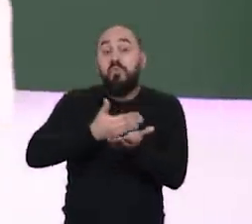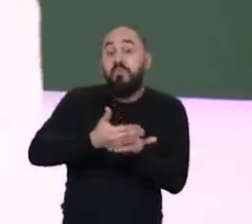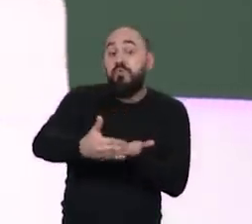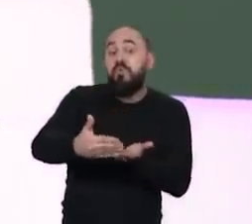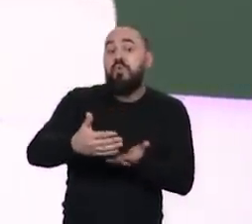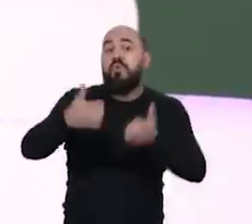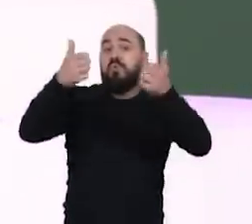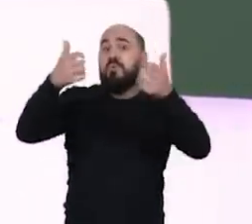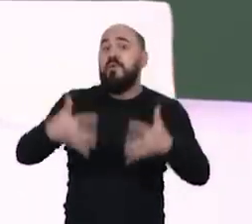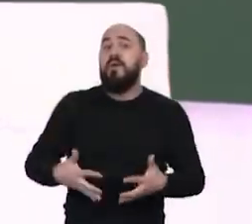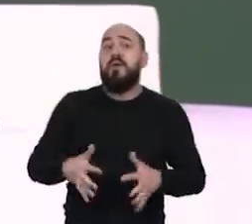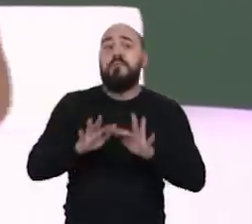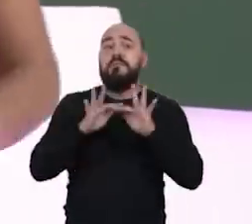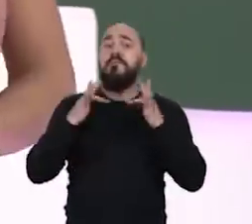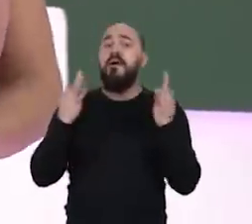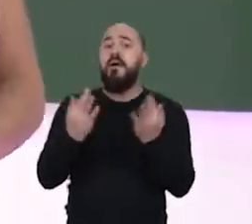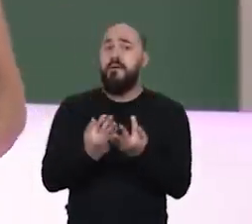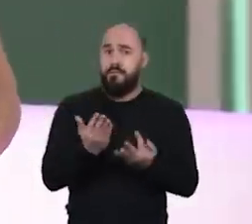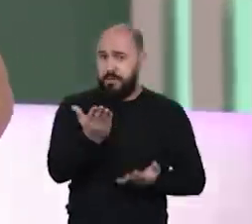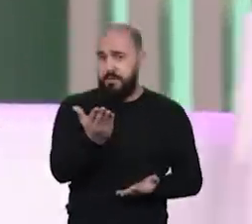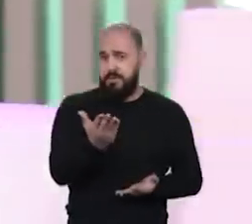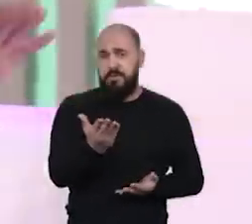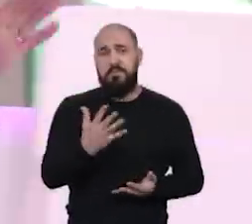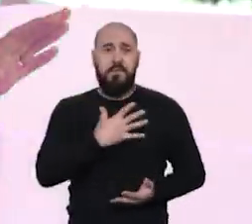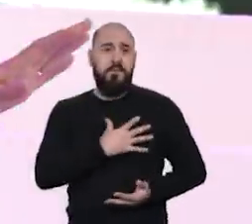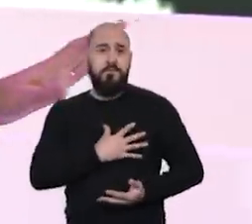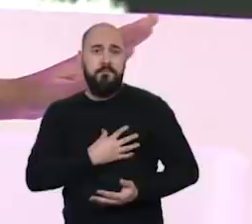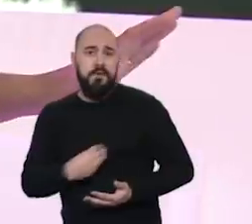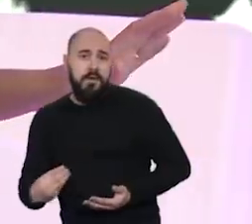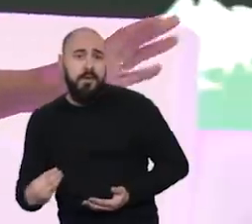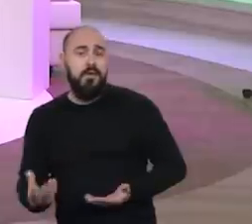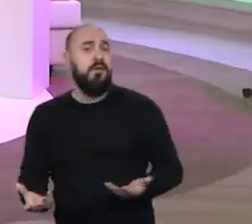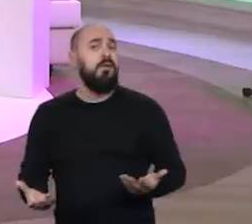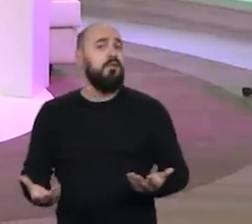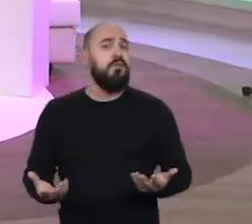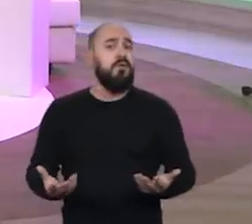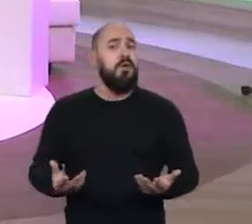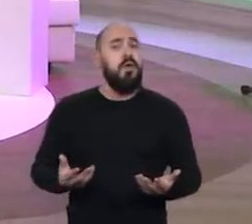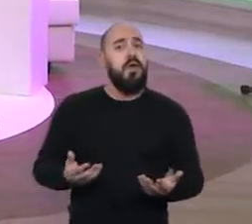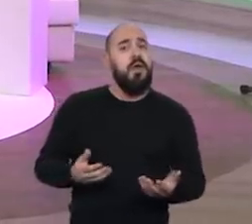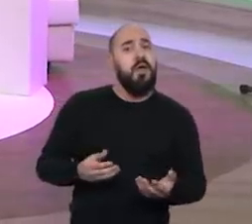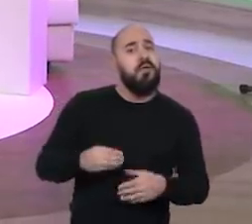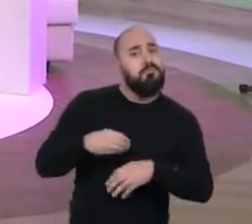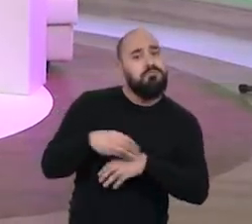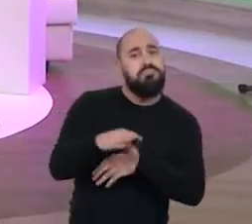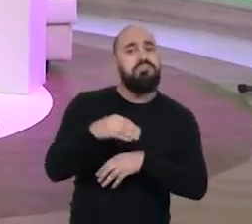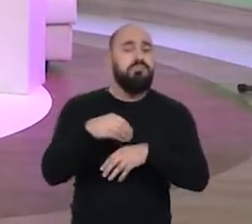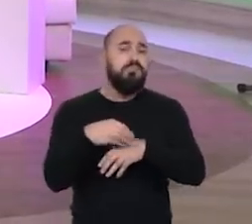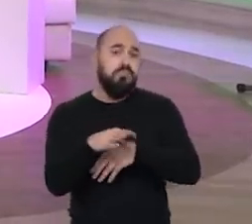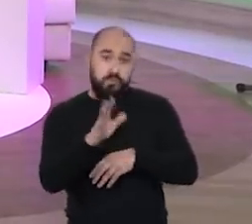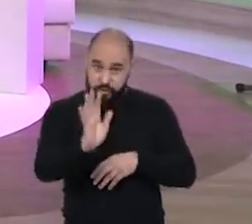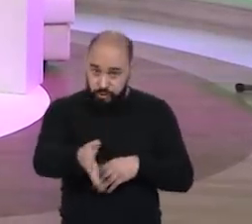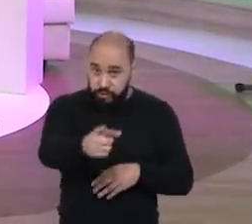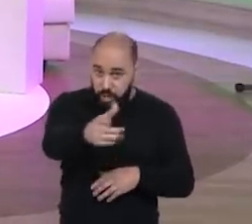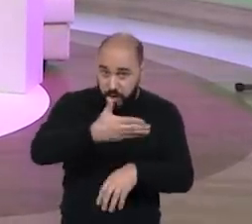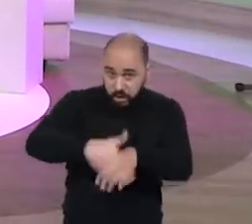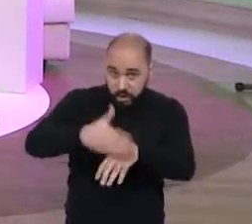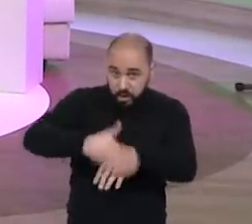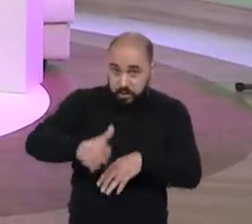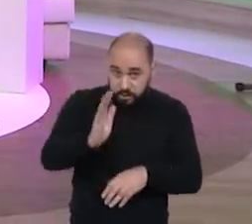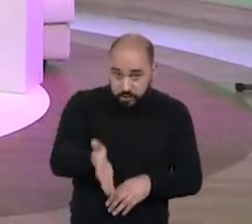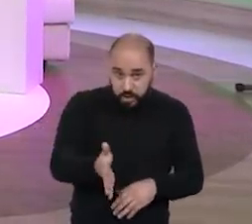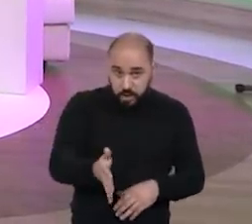a sua família. Conversamos sobre os filhos, e aí? As dicas começaram a ser aplicadas na sua casa? Seu filho já tem